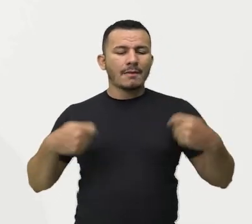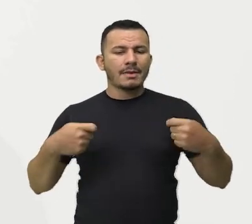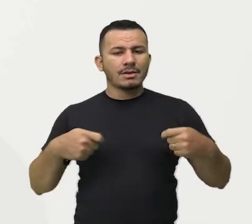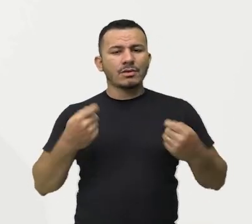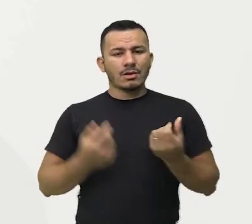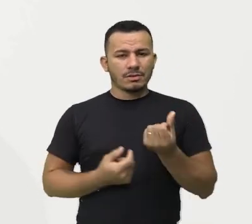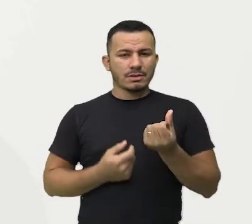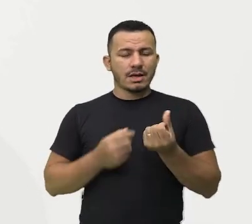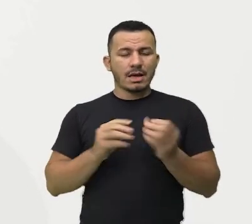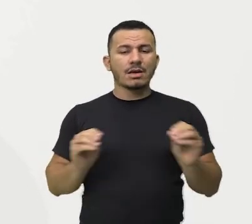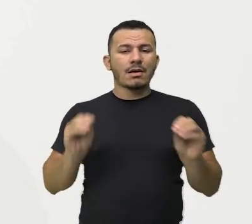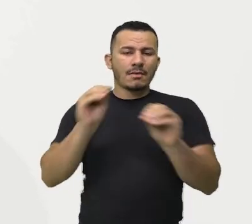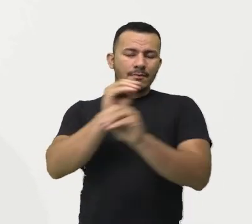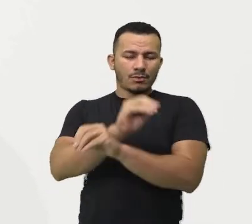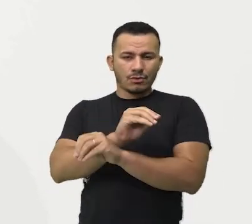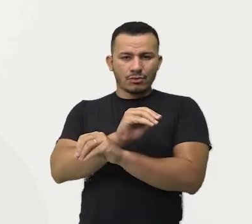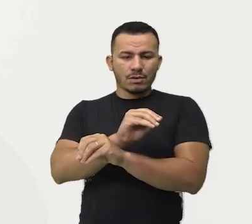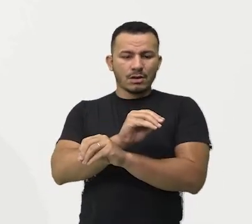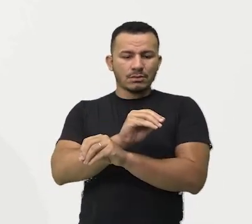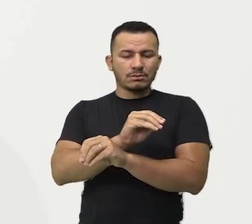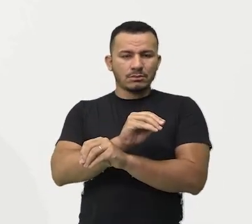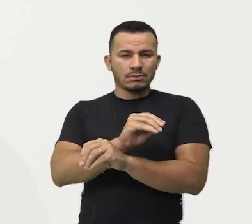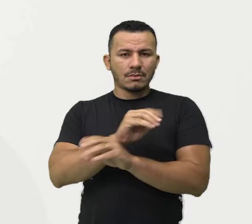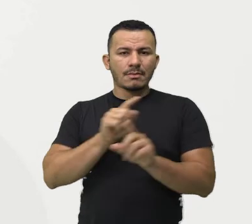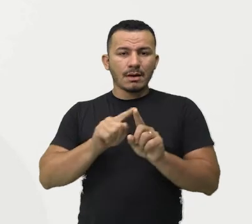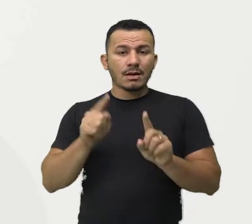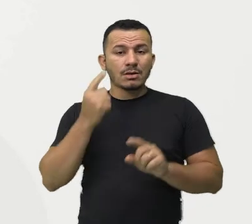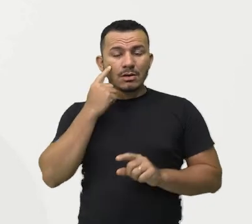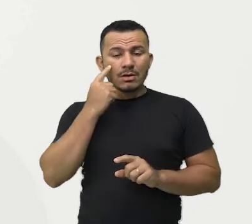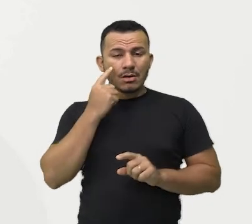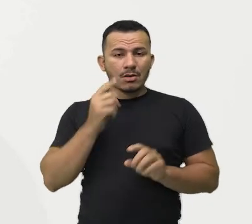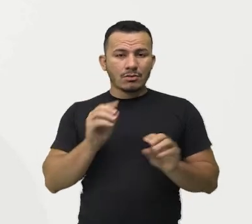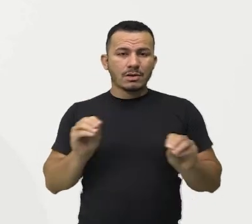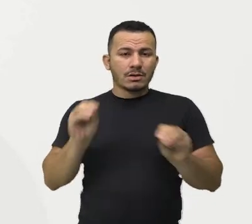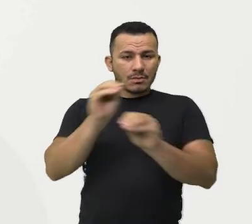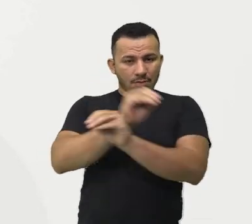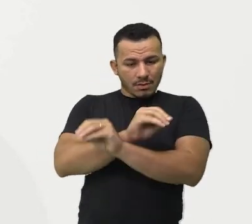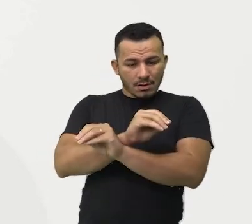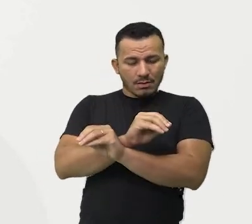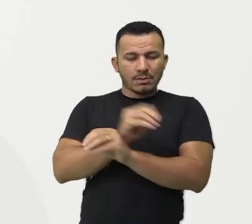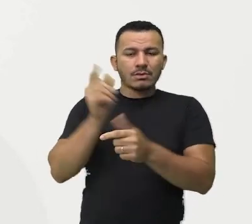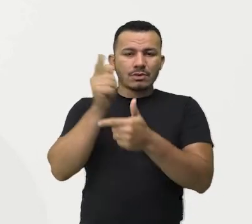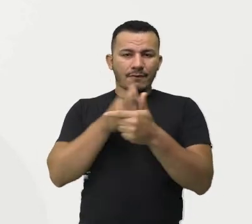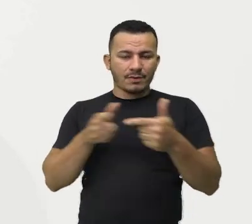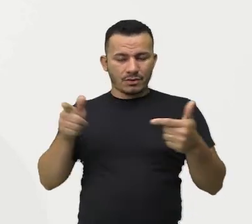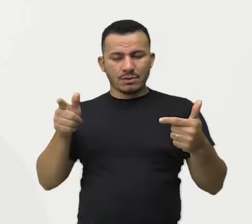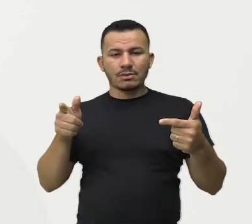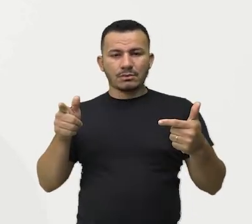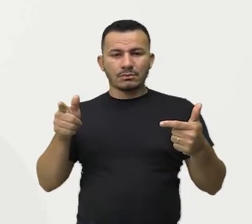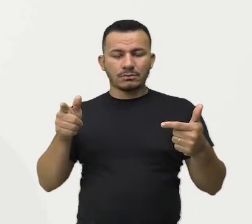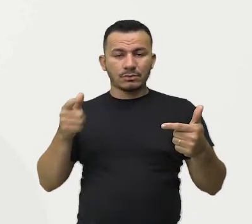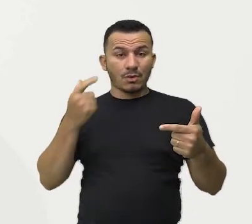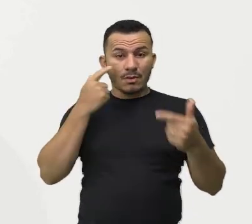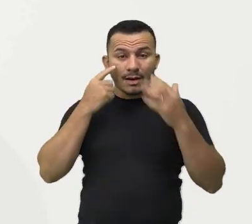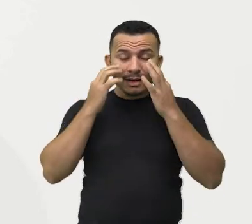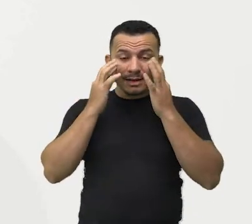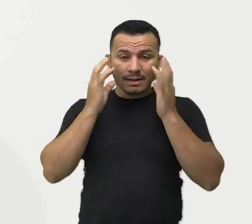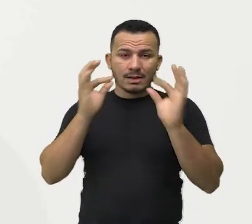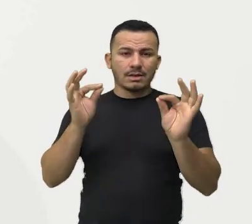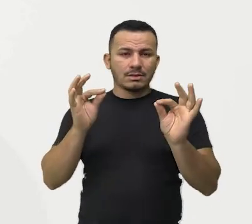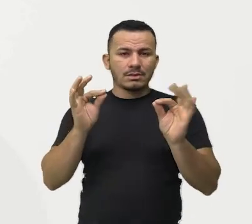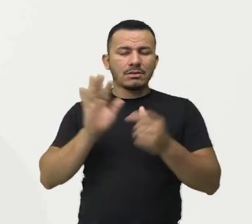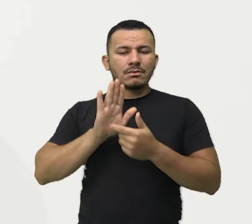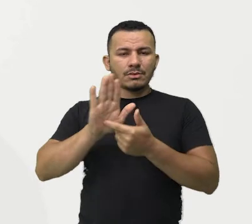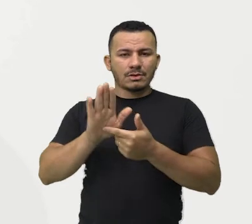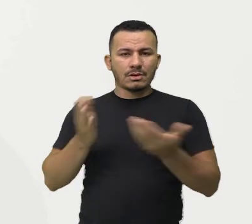isolar o R, é importante você passar o 6 para o outro lado, porém esse 6 vai voltar para o outro lado dividindo,